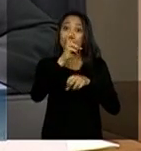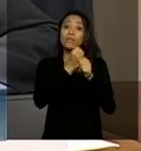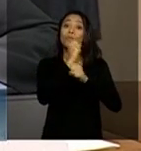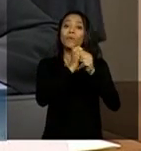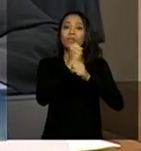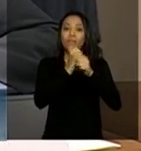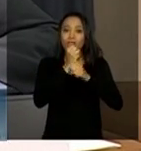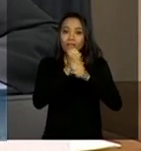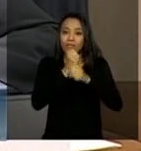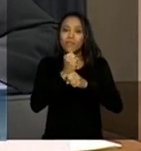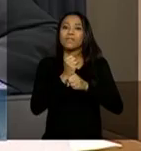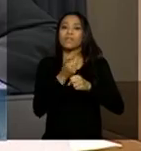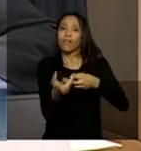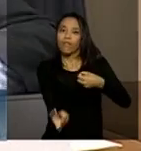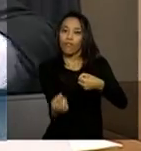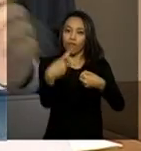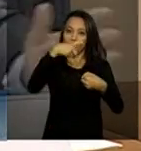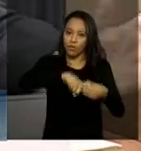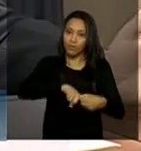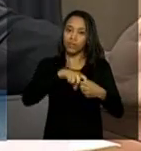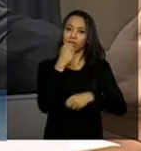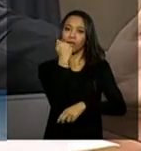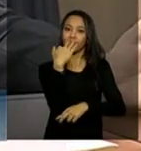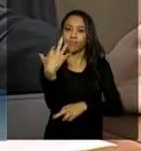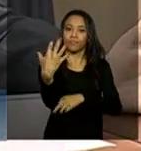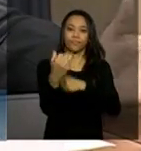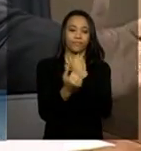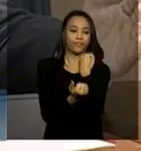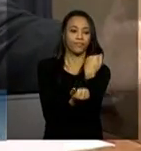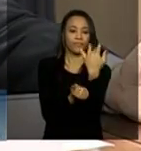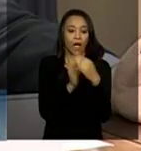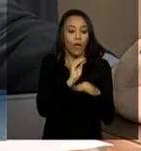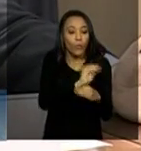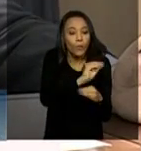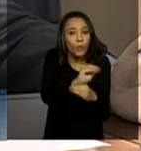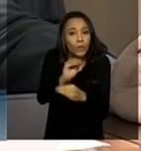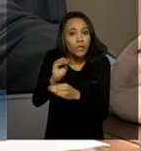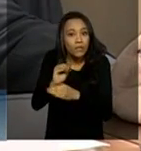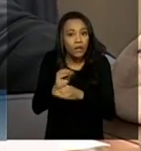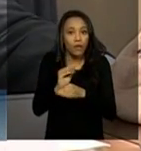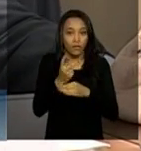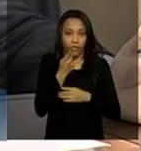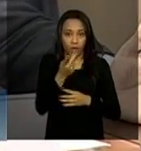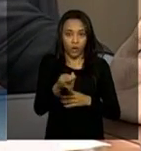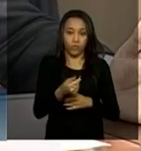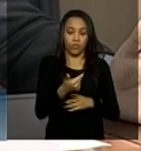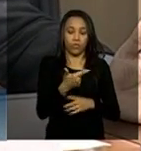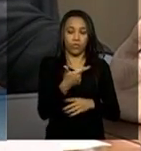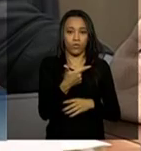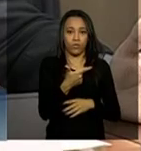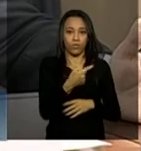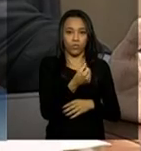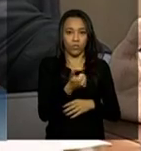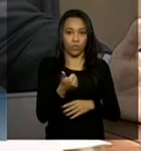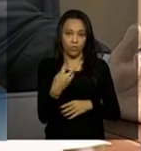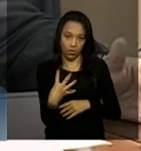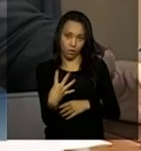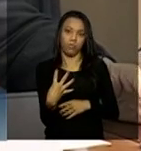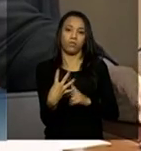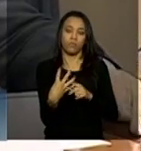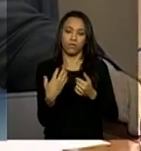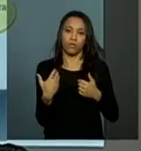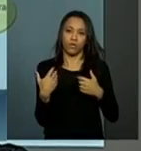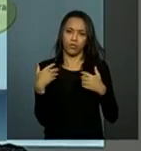regeneradas. Nós estamos fazendo, aqui a ministra não falou, mas já estamos fazendo 2004, que é o nosso trabalho agora.